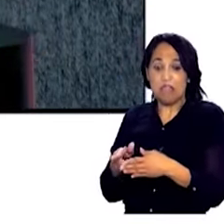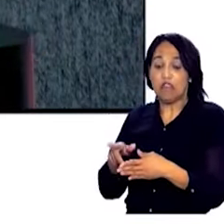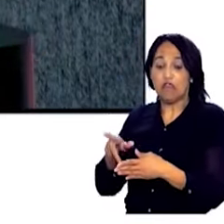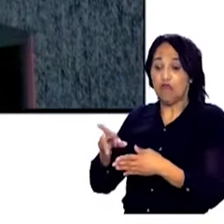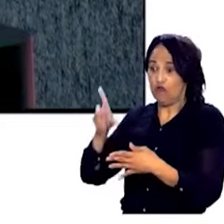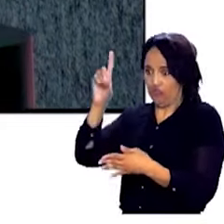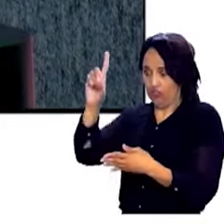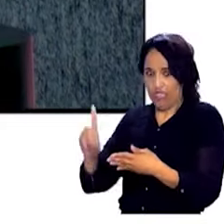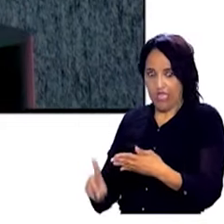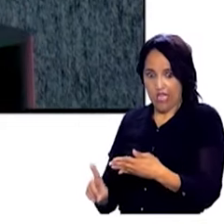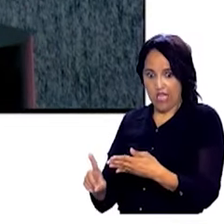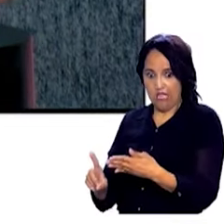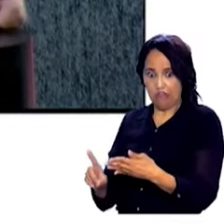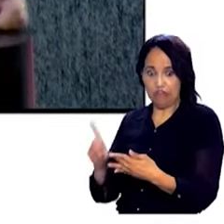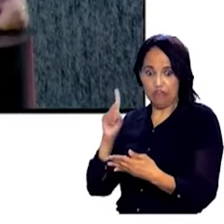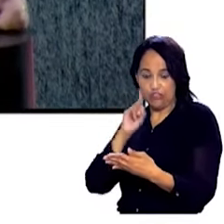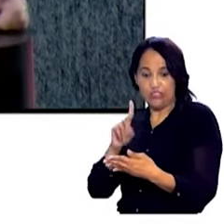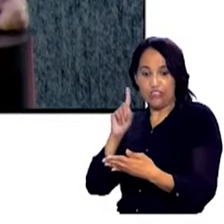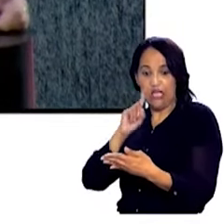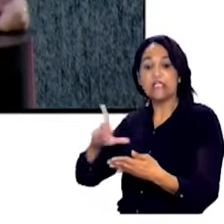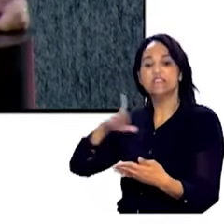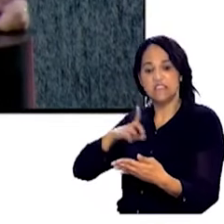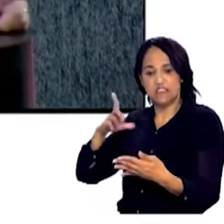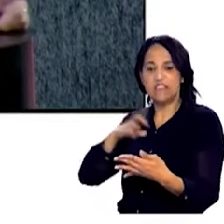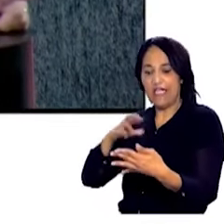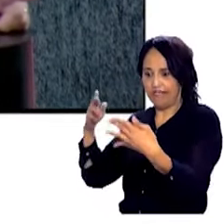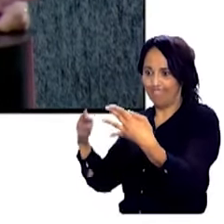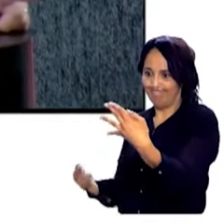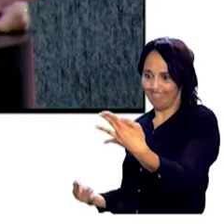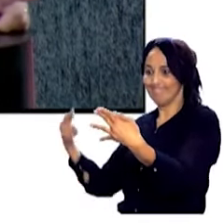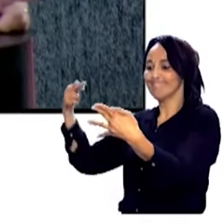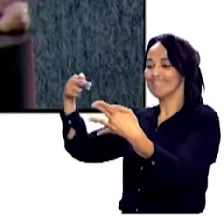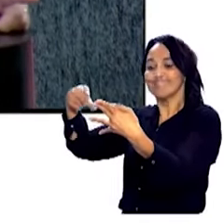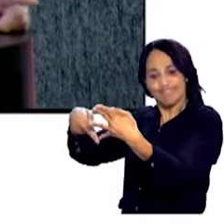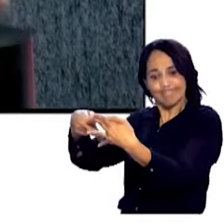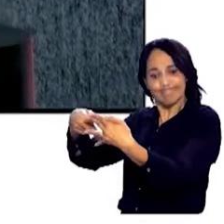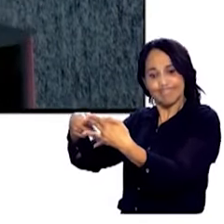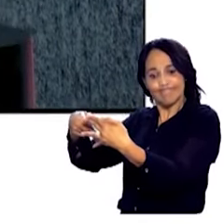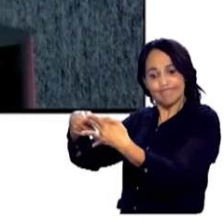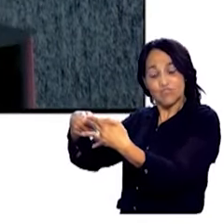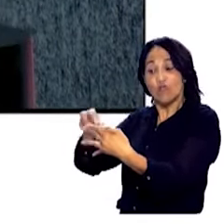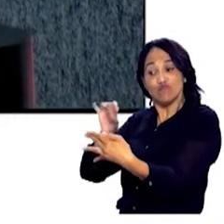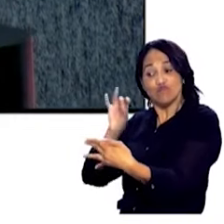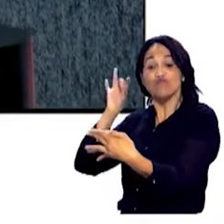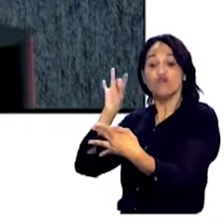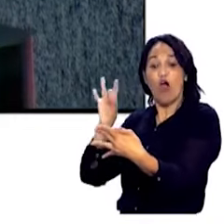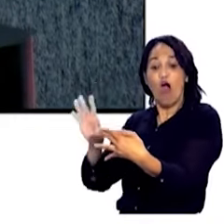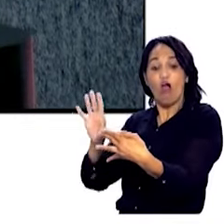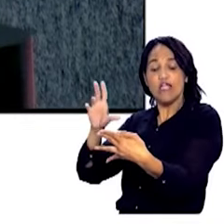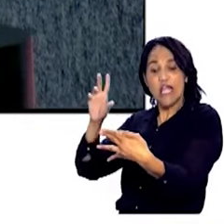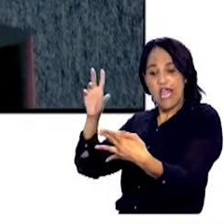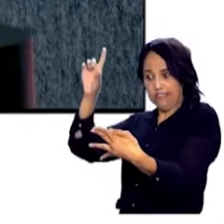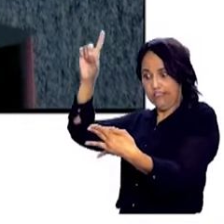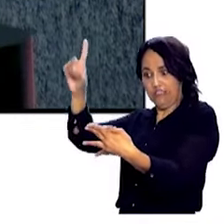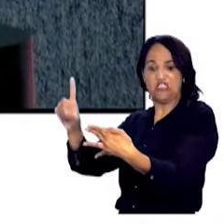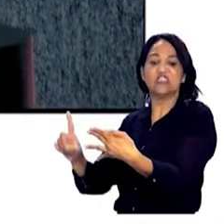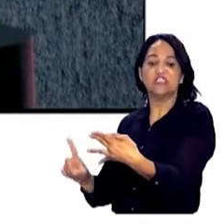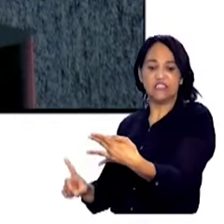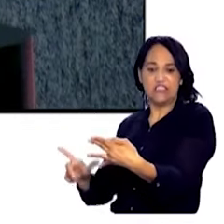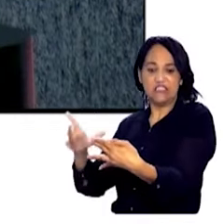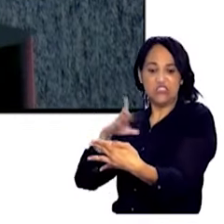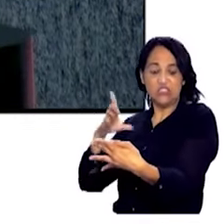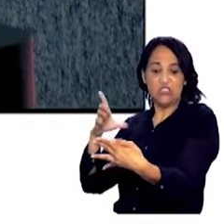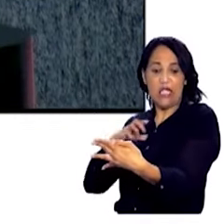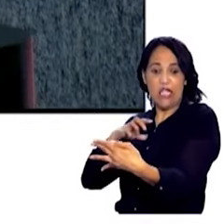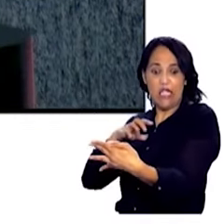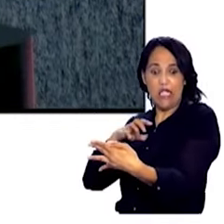existe um right to appeal existe um direito ao recurso só que o direito ao recurso para uma corte de